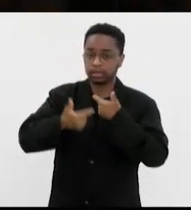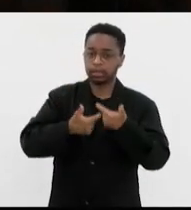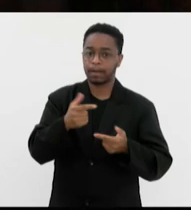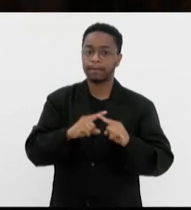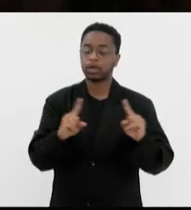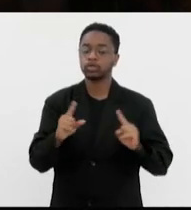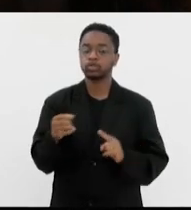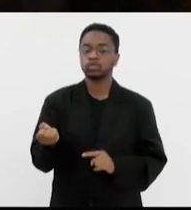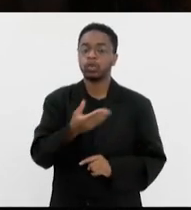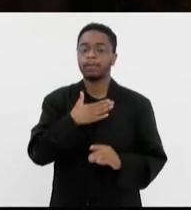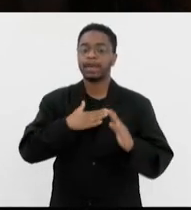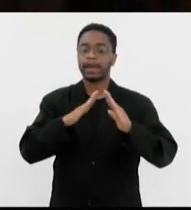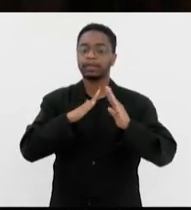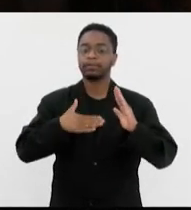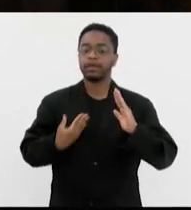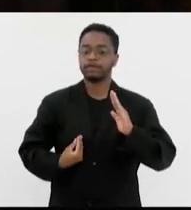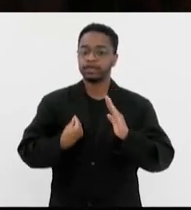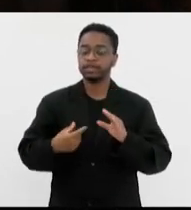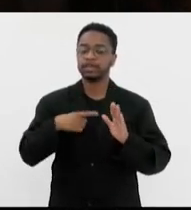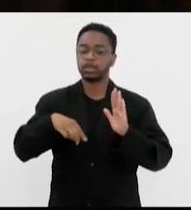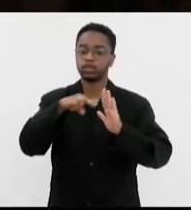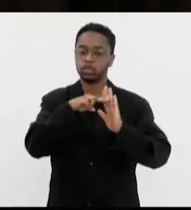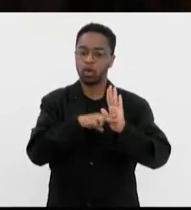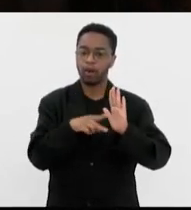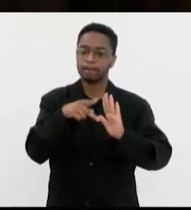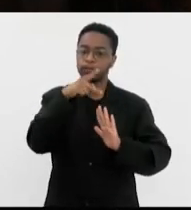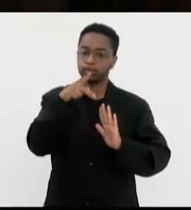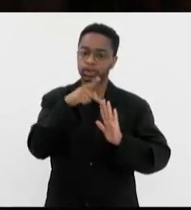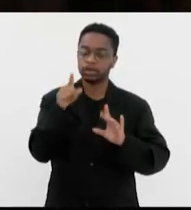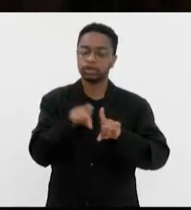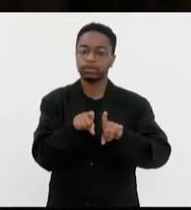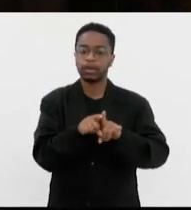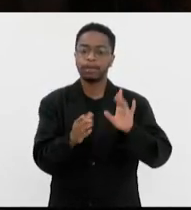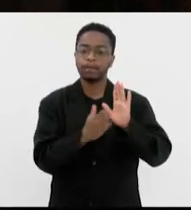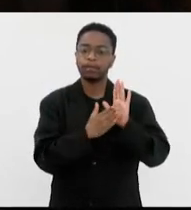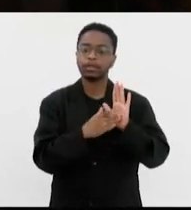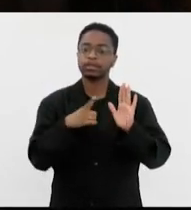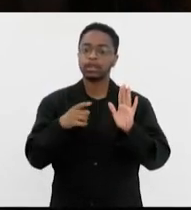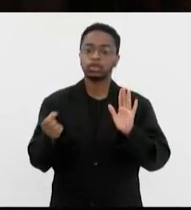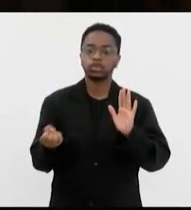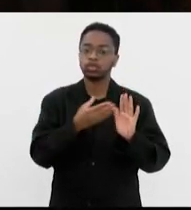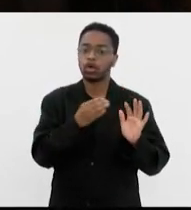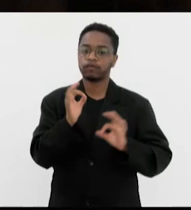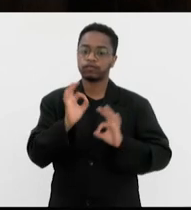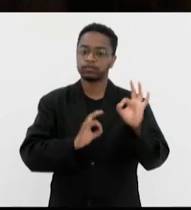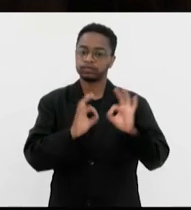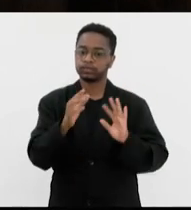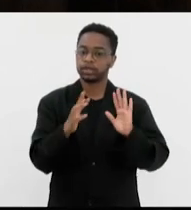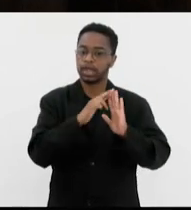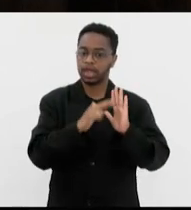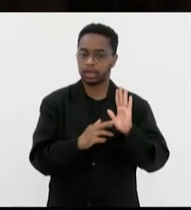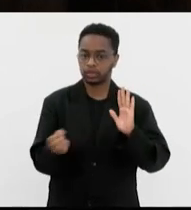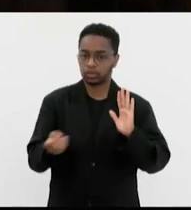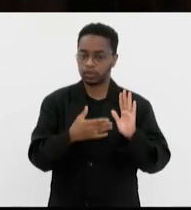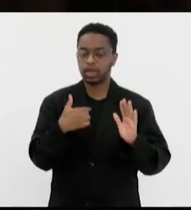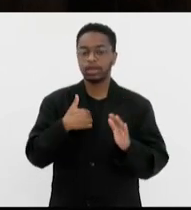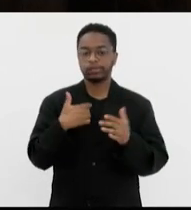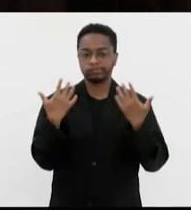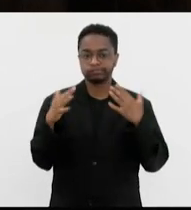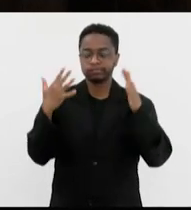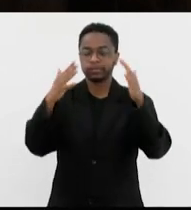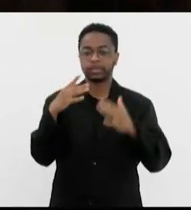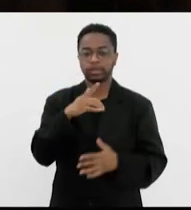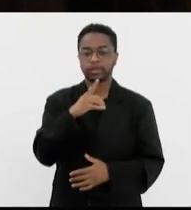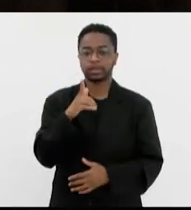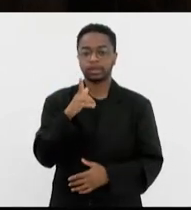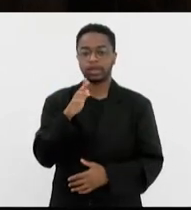Minha Vida, ele tem nas suas normativas, portarias e proposta uma nova dinâmica. E aí eu valorizo o Guilherme Boulos, deputado